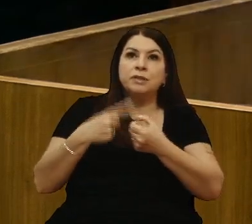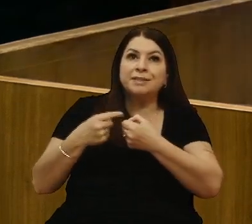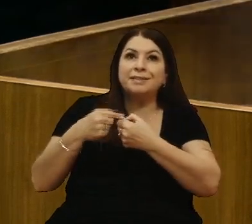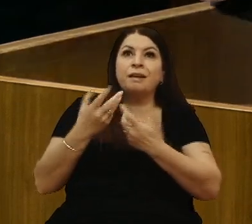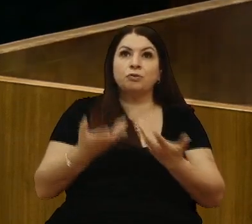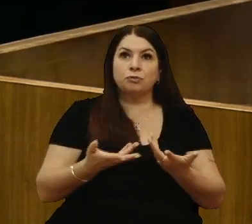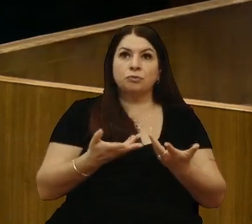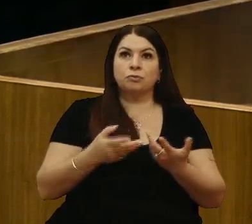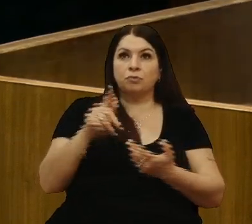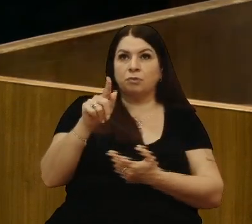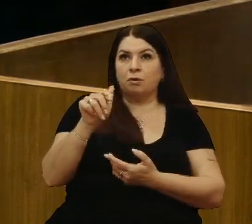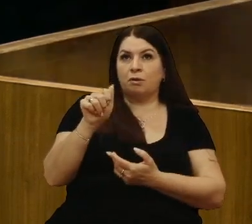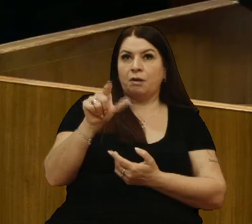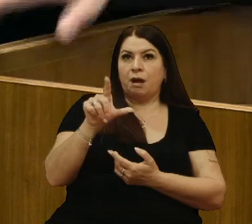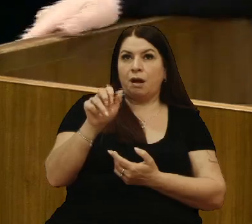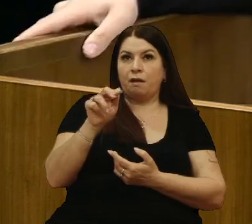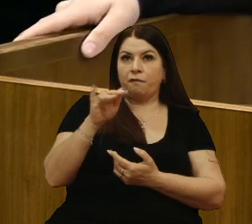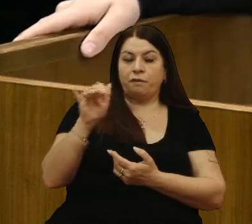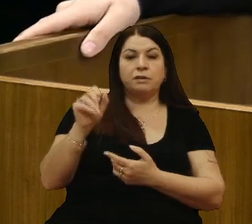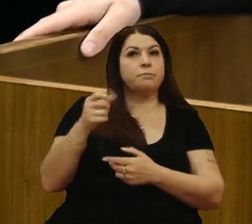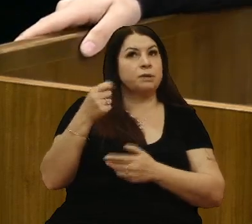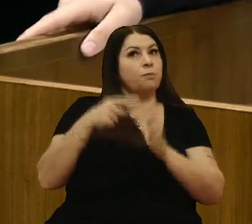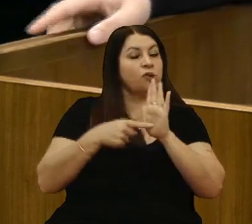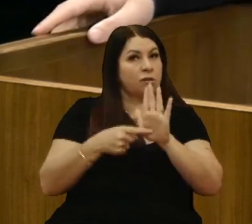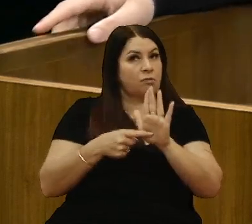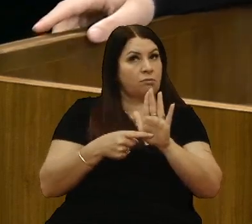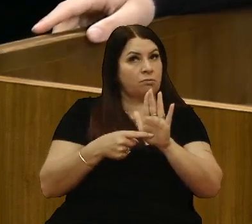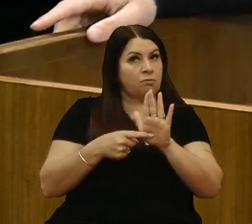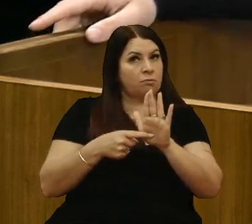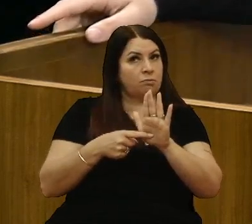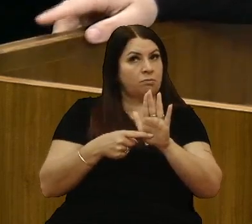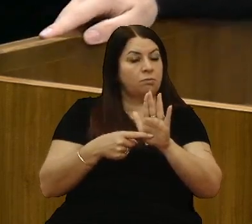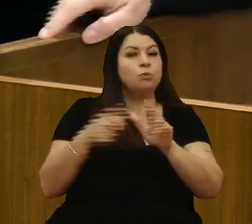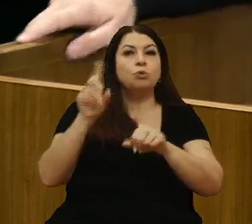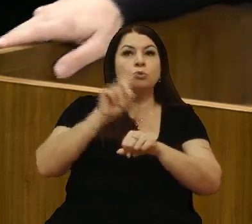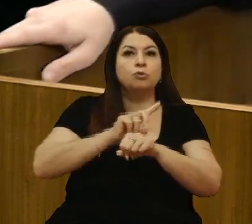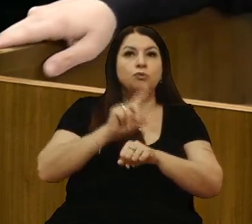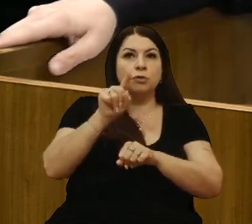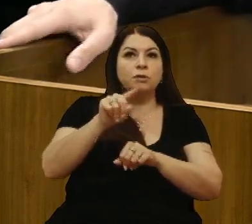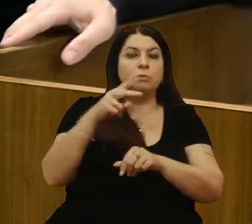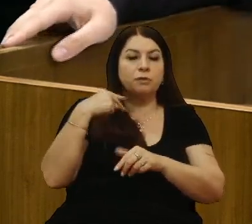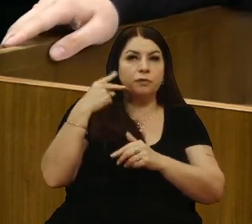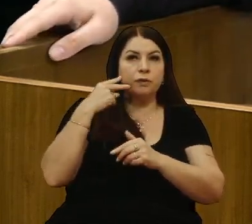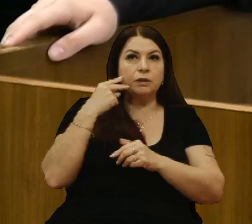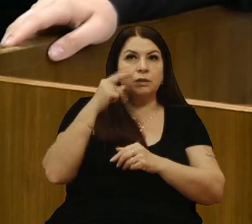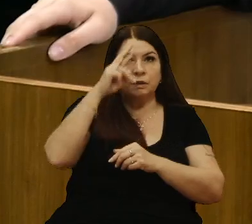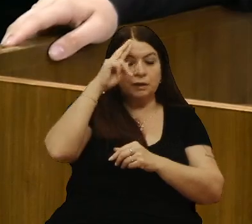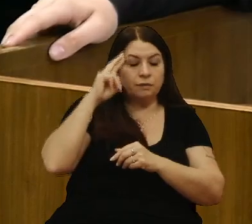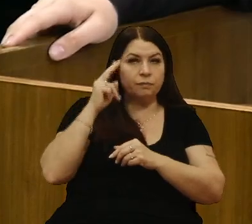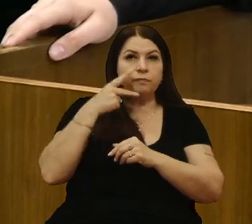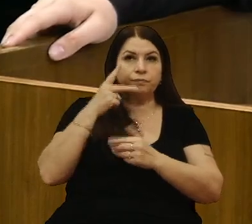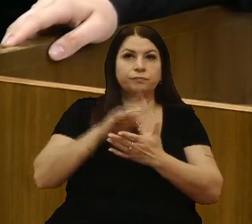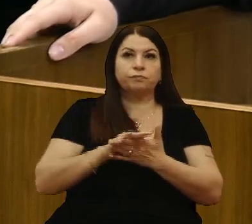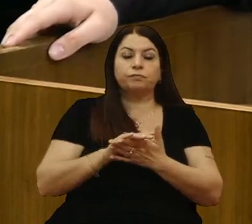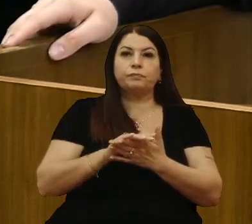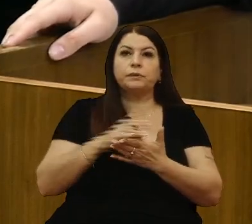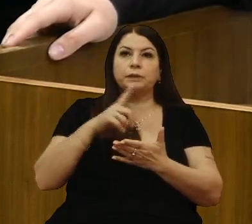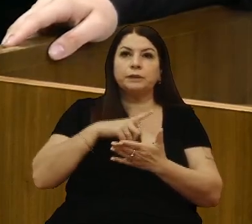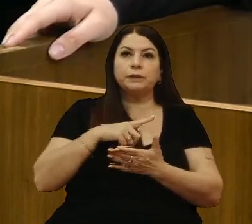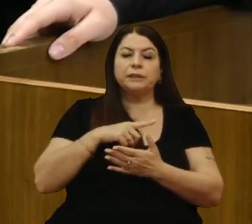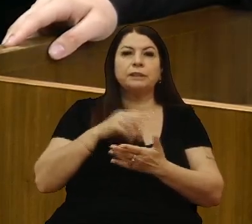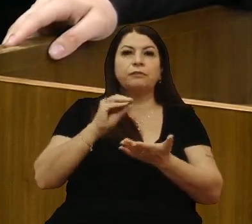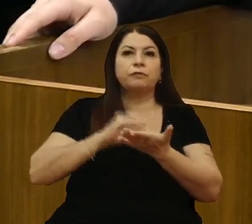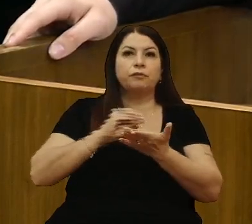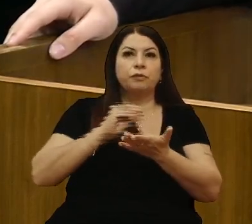O Galafaz precisa mostrar. Porque daí, outro dia também o vereador Rafael Bueno veio aqui e disse que tinha déficit